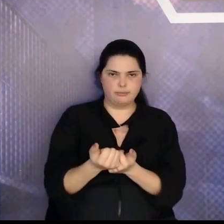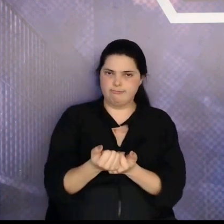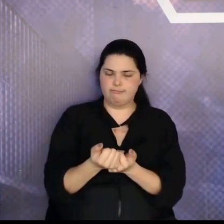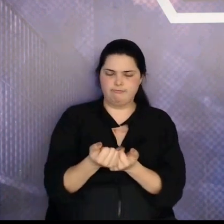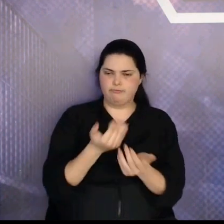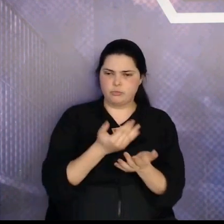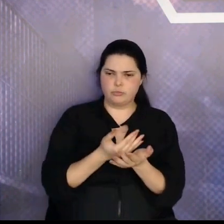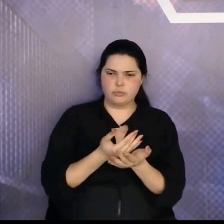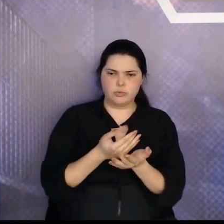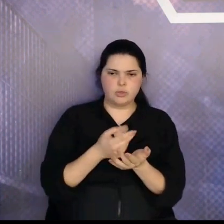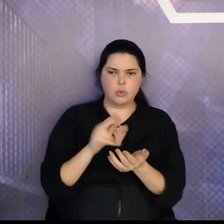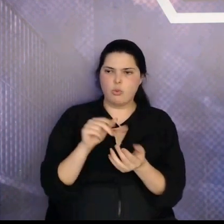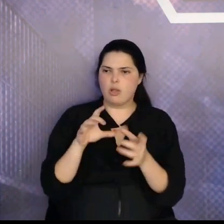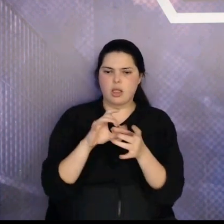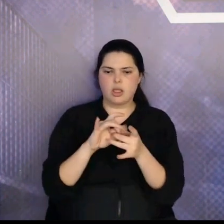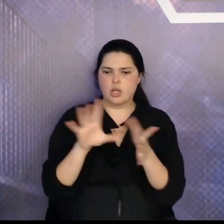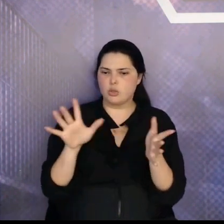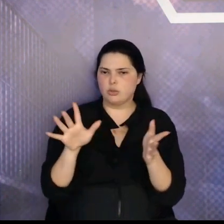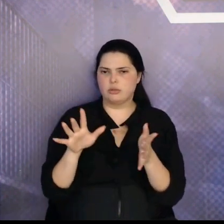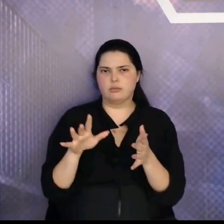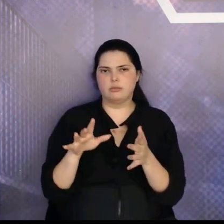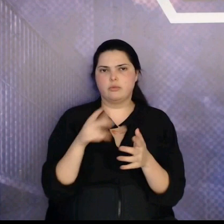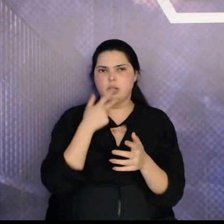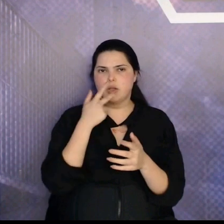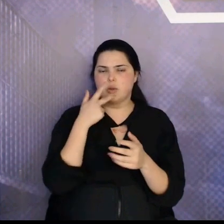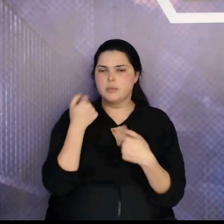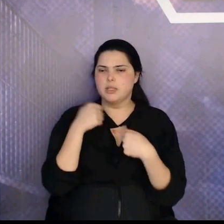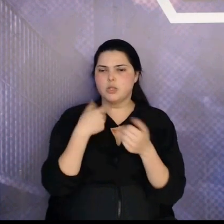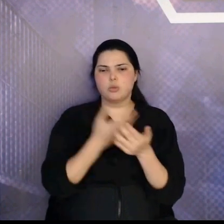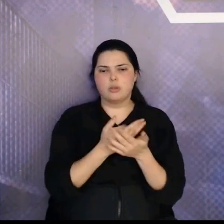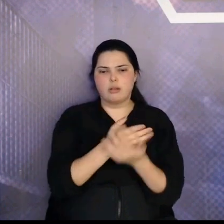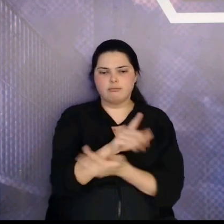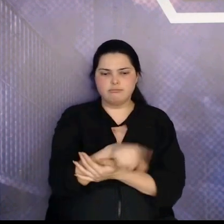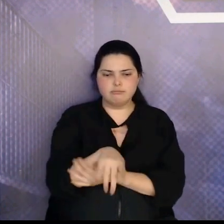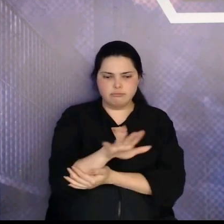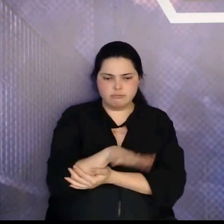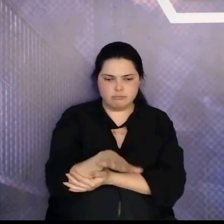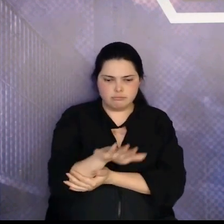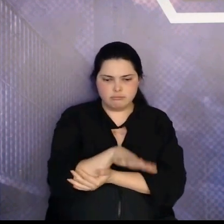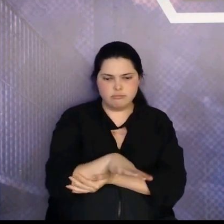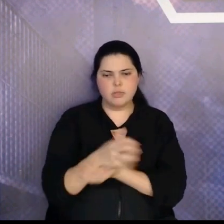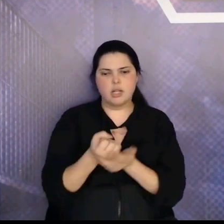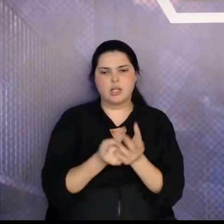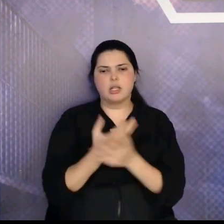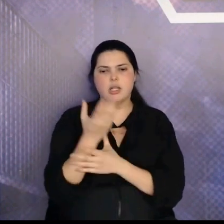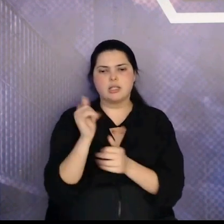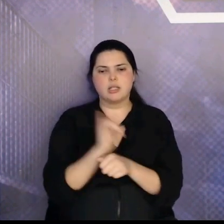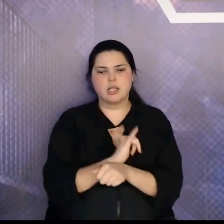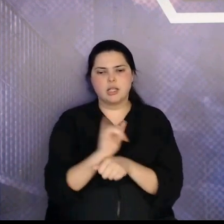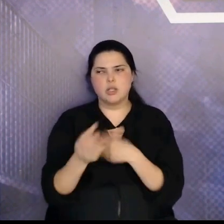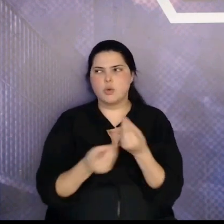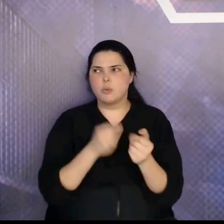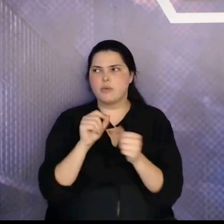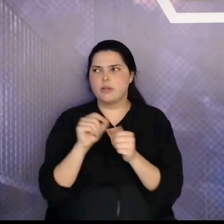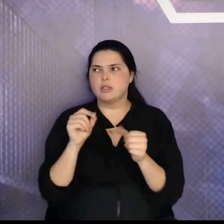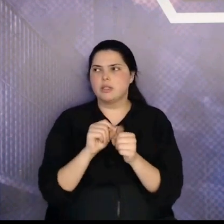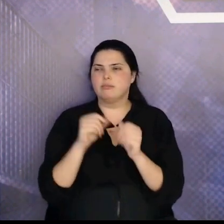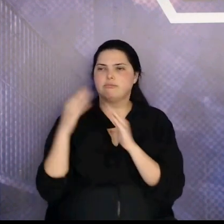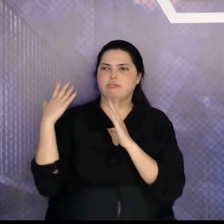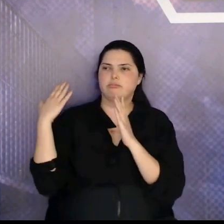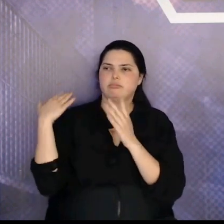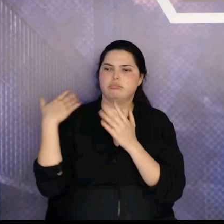na largada. Então, poxa, a gente precisa estudar isso e elaborar como vai ser essa jornada aqui